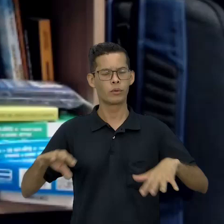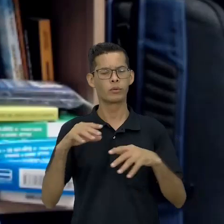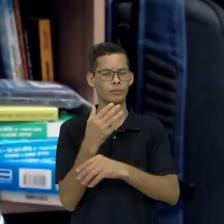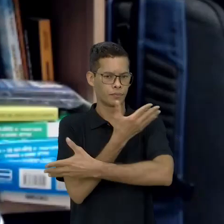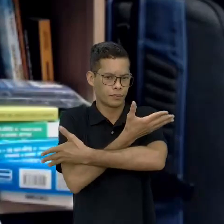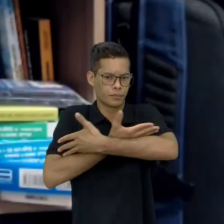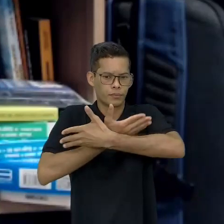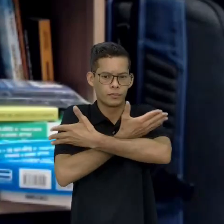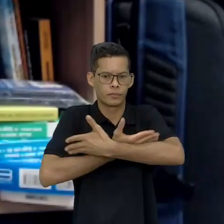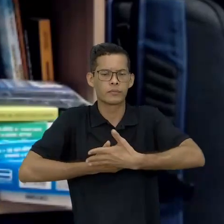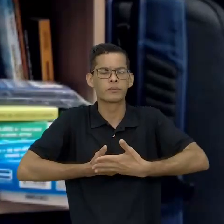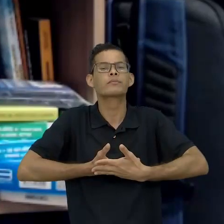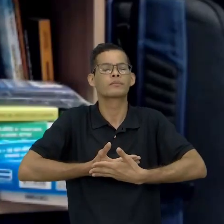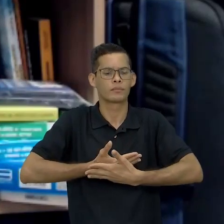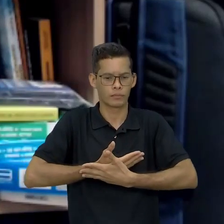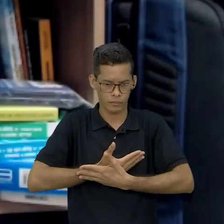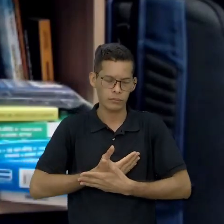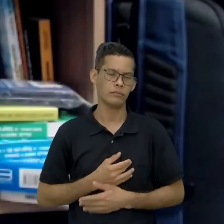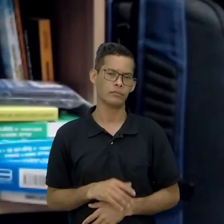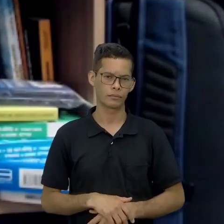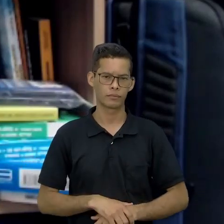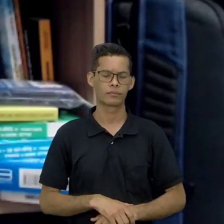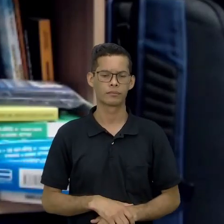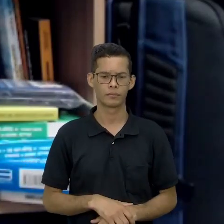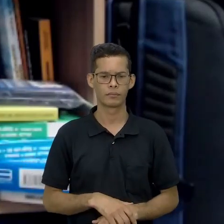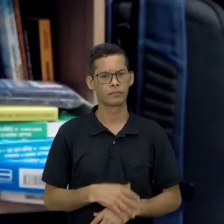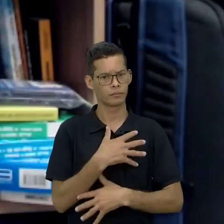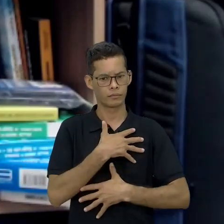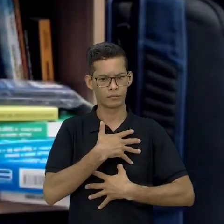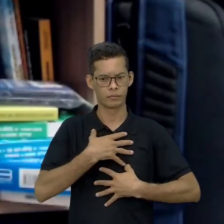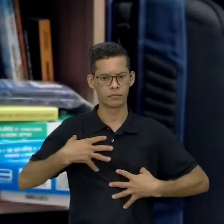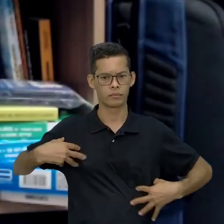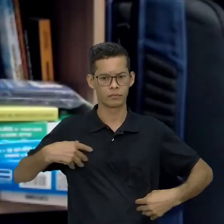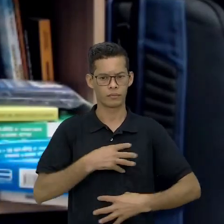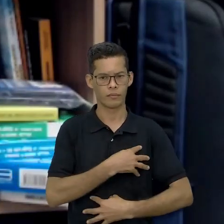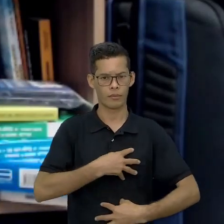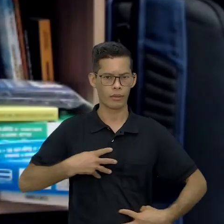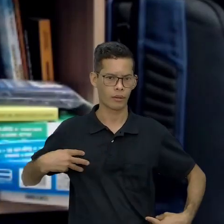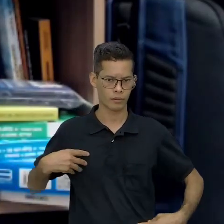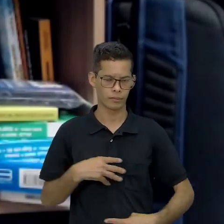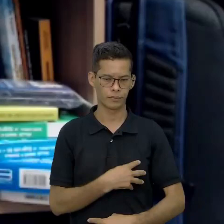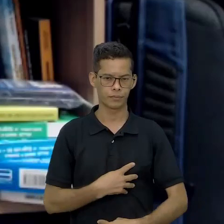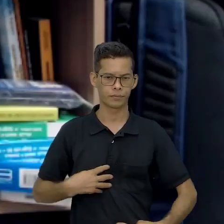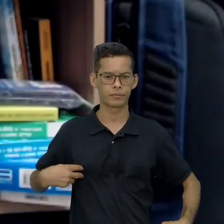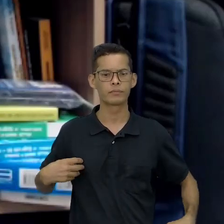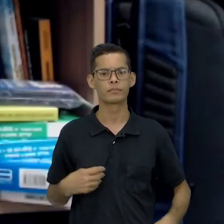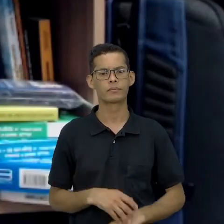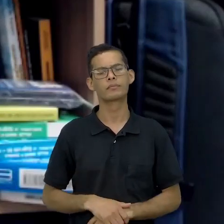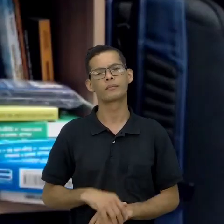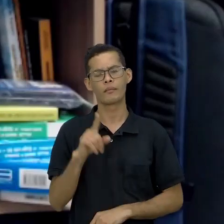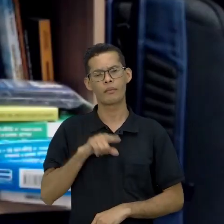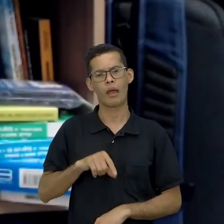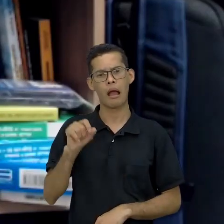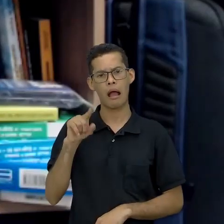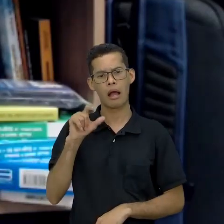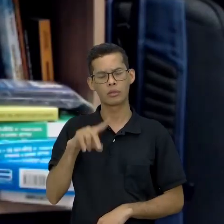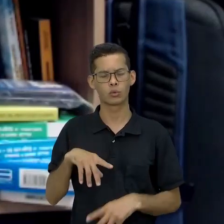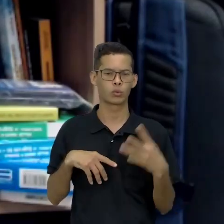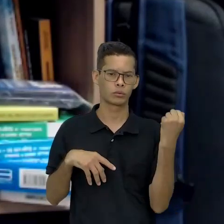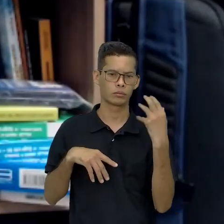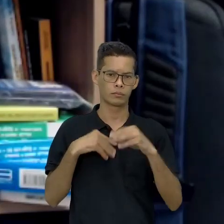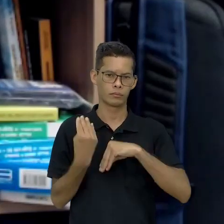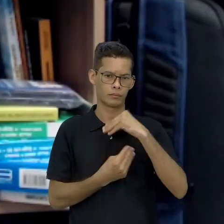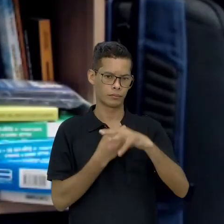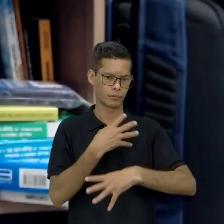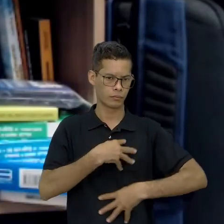manga curta hoje, né, listrada na horizontal, de cor azul listrada com branca.